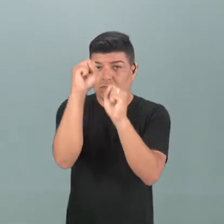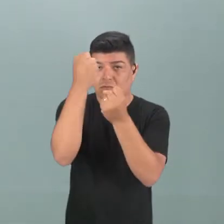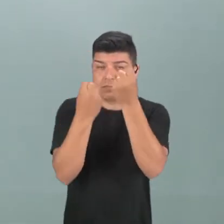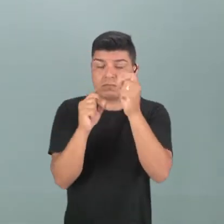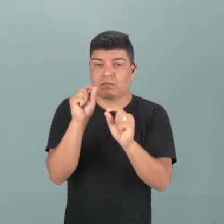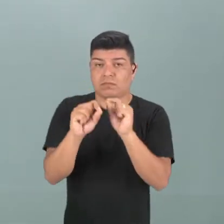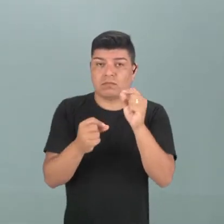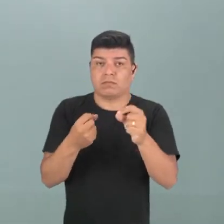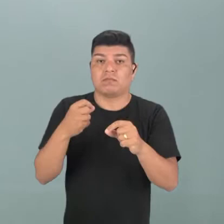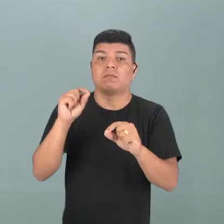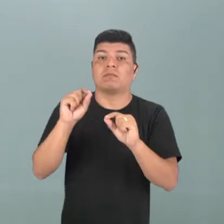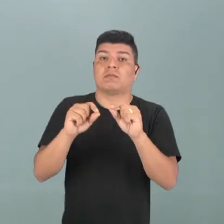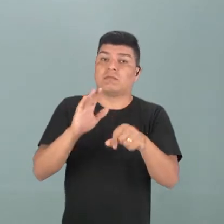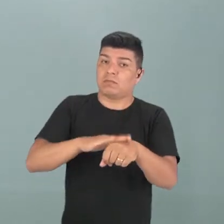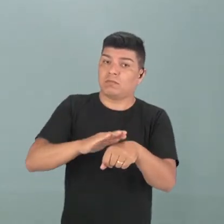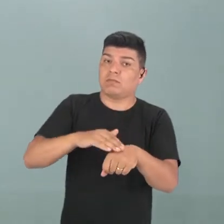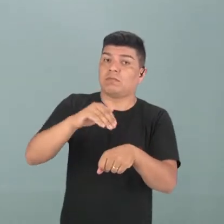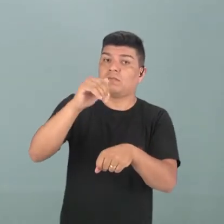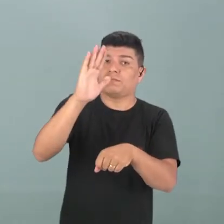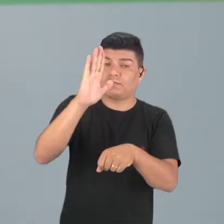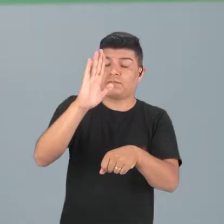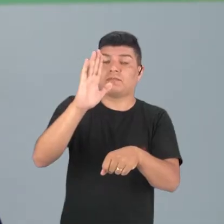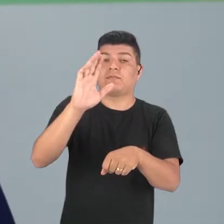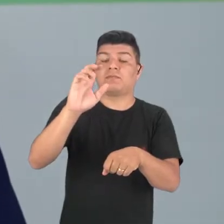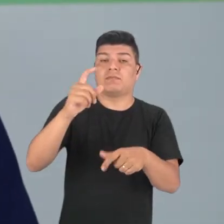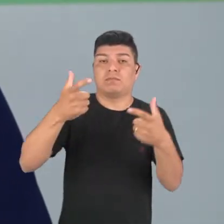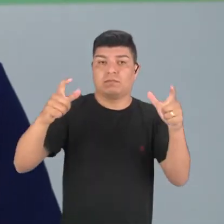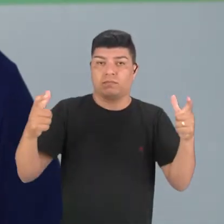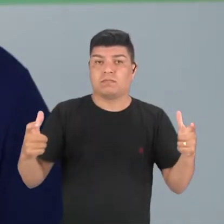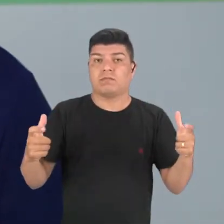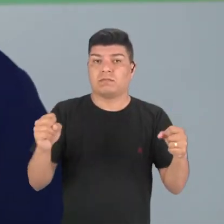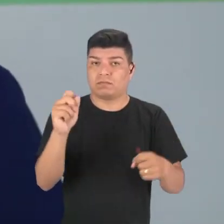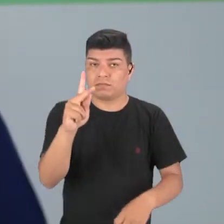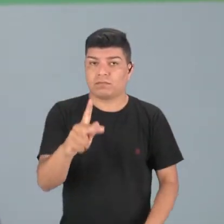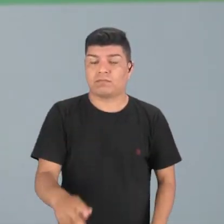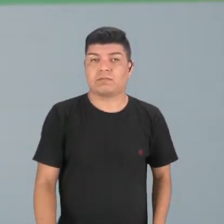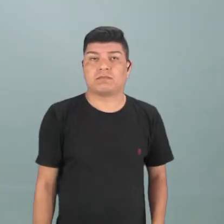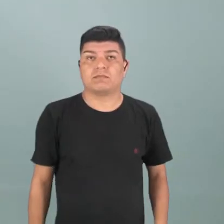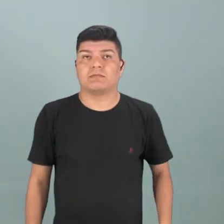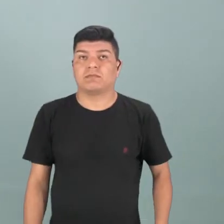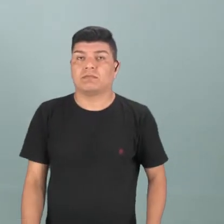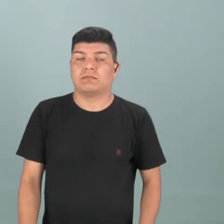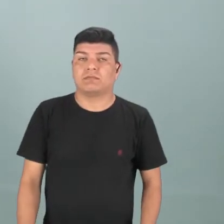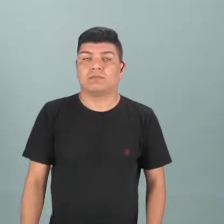a produção fica cada vez maior, ok?